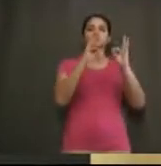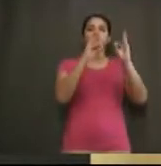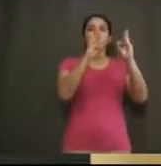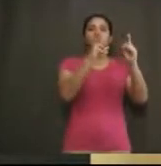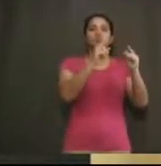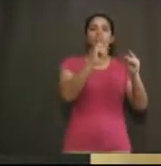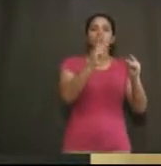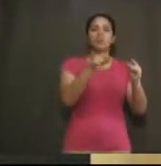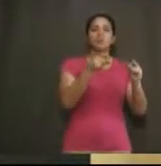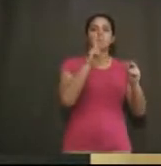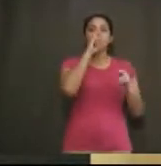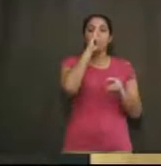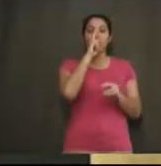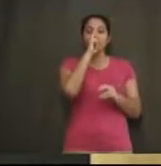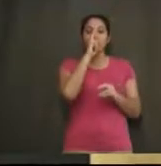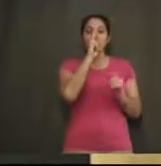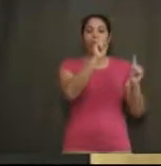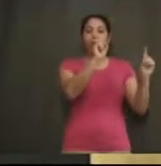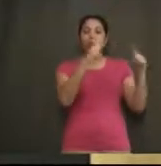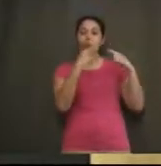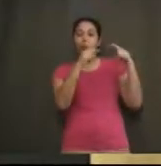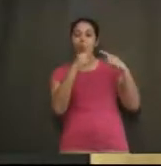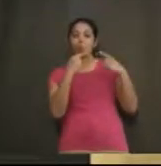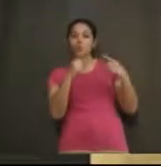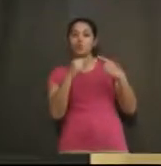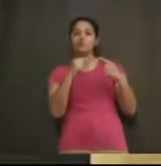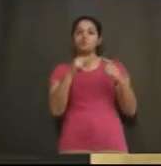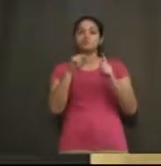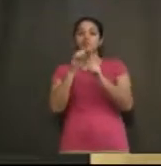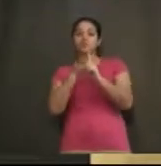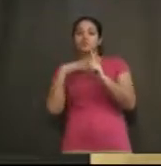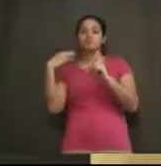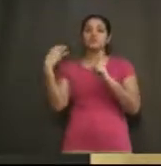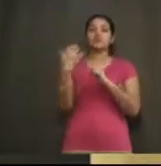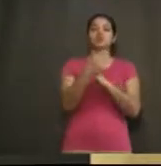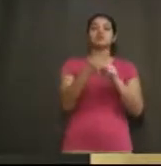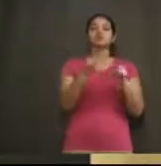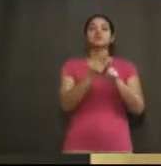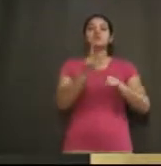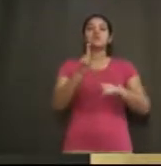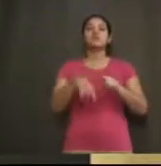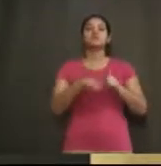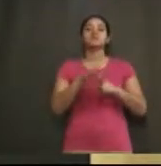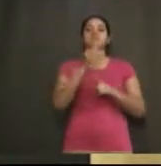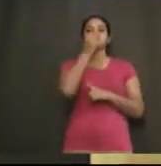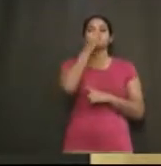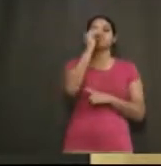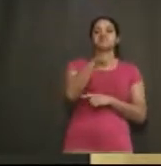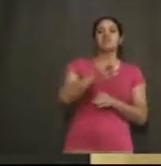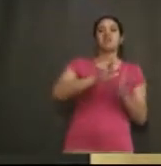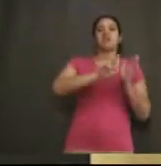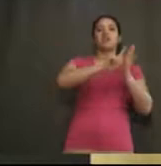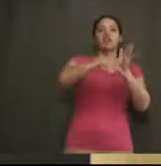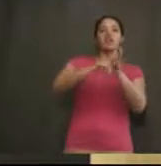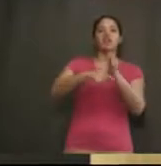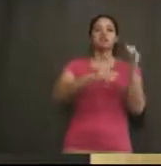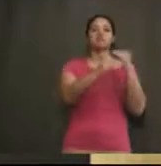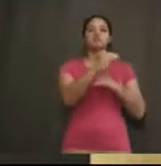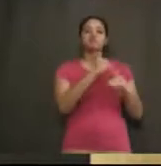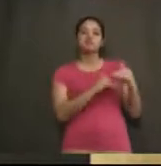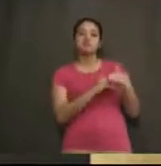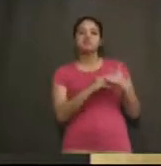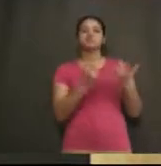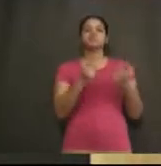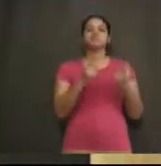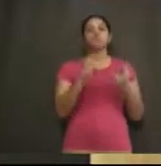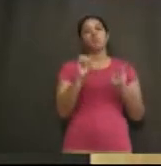a sociedade brasileira, dos atrasos que temos vivido, das perdas, não é, de direitos que